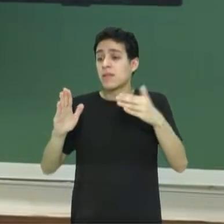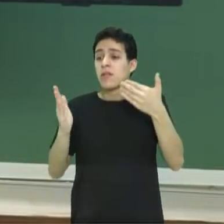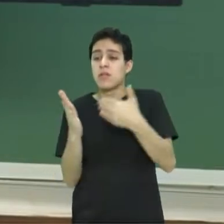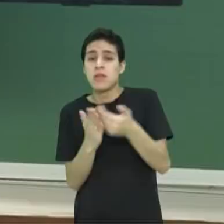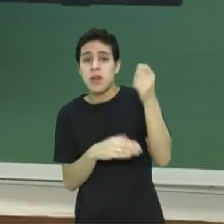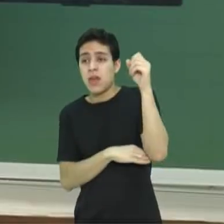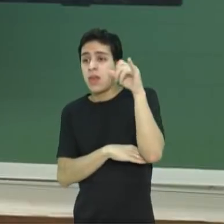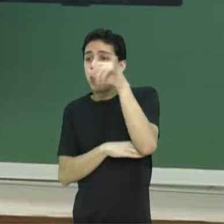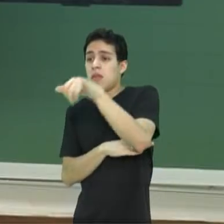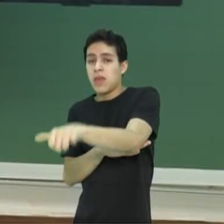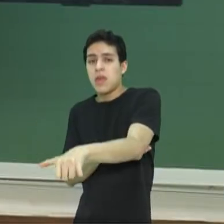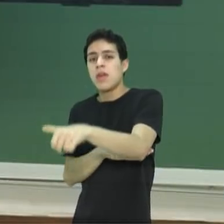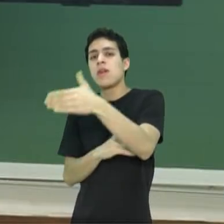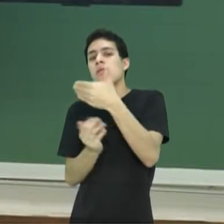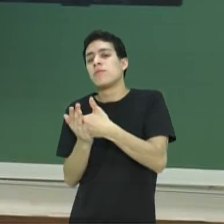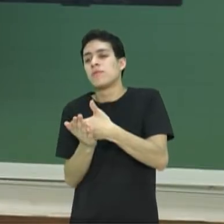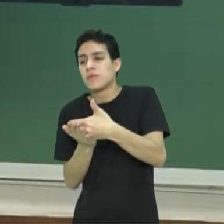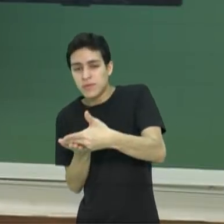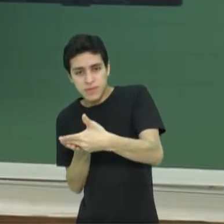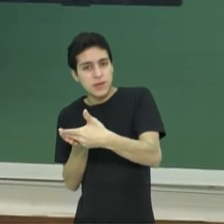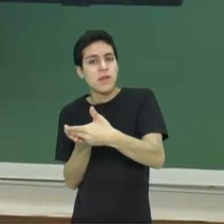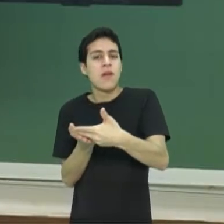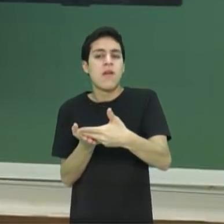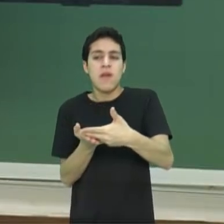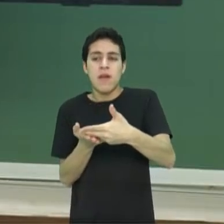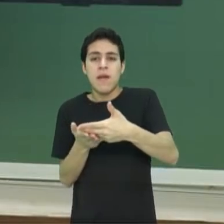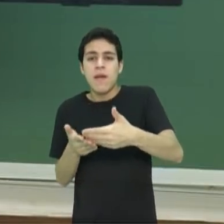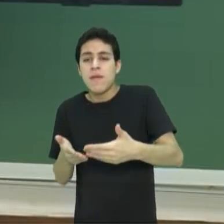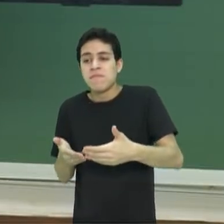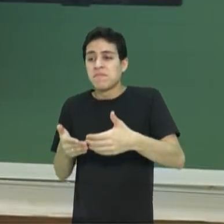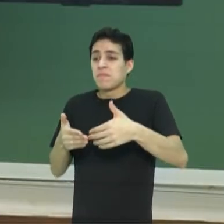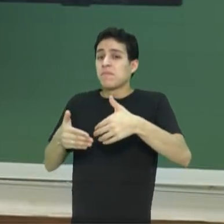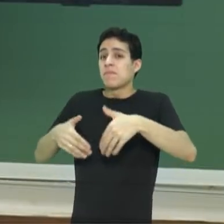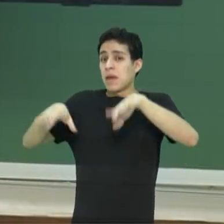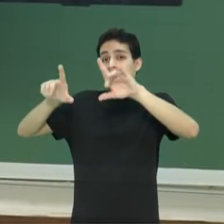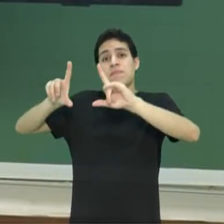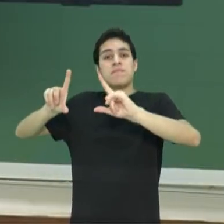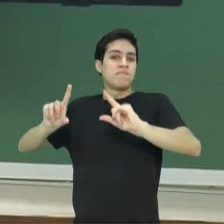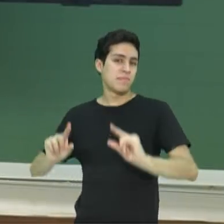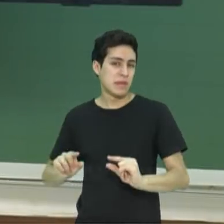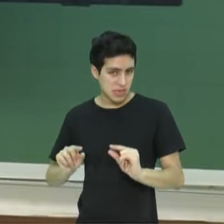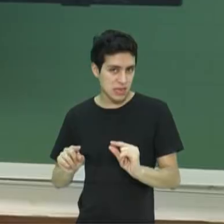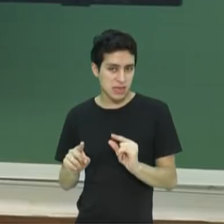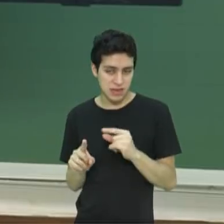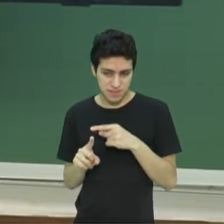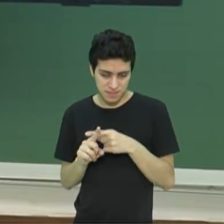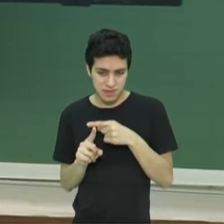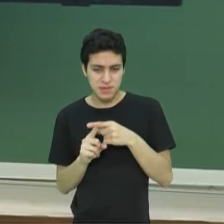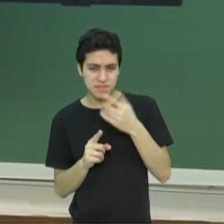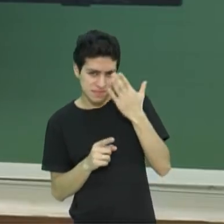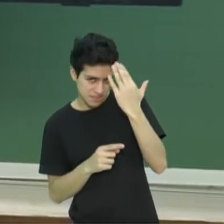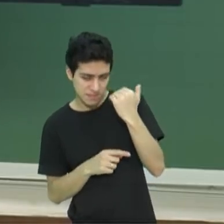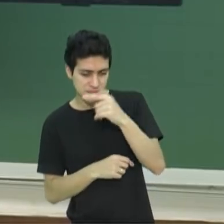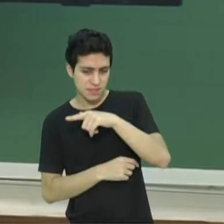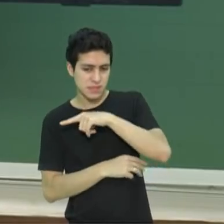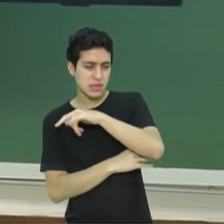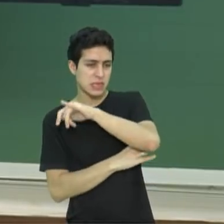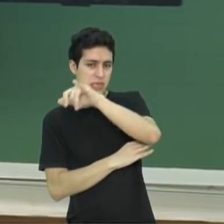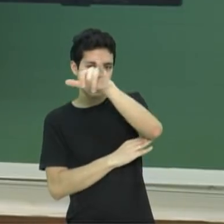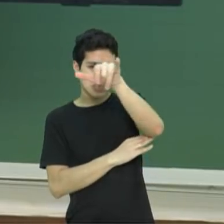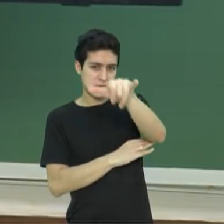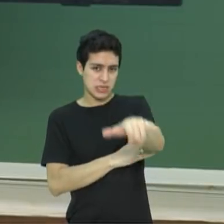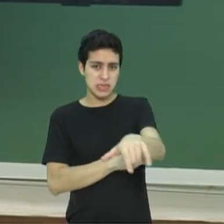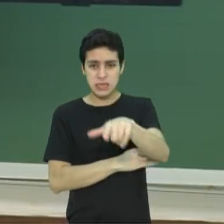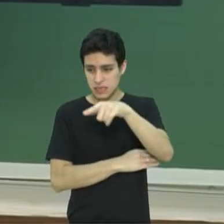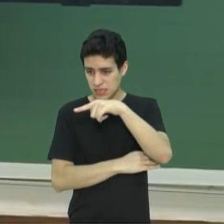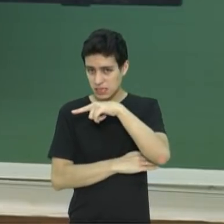oferecidos anteriormente acabaram tendo uma melhor oferta nos seus preços aí, né? Porque o transporte aéreo é um